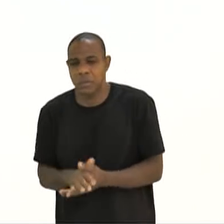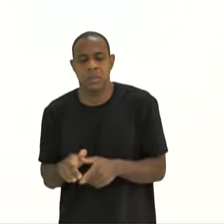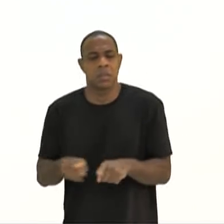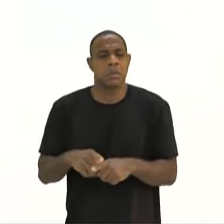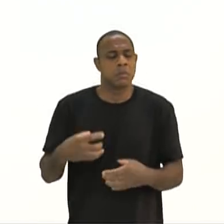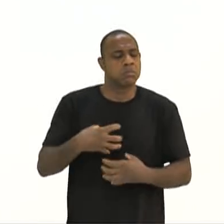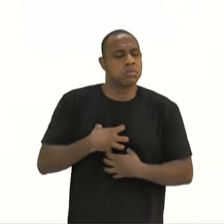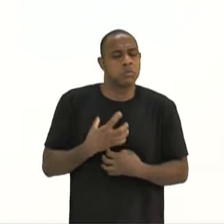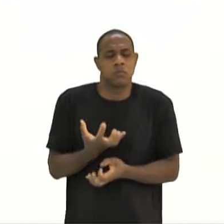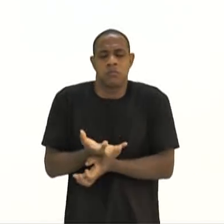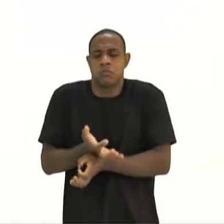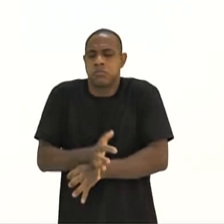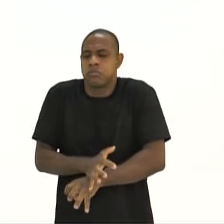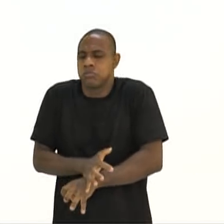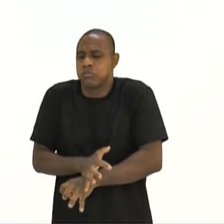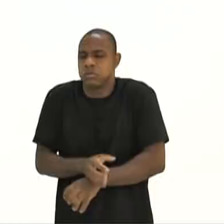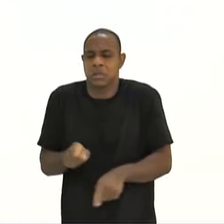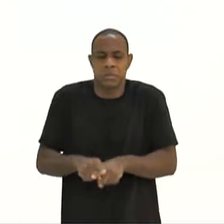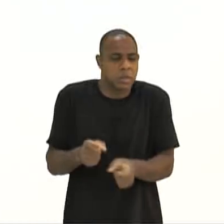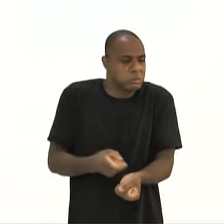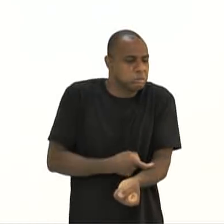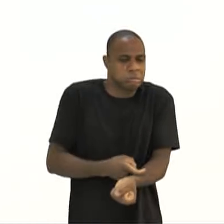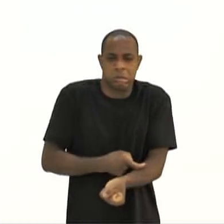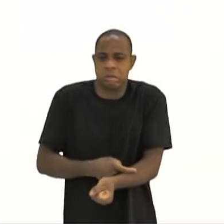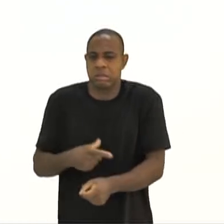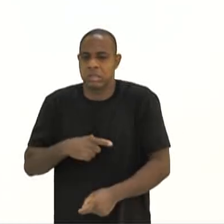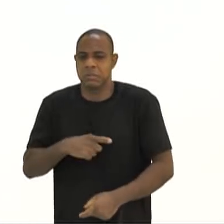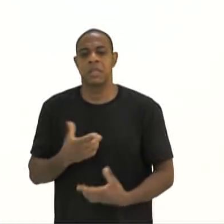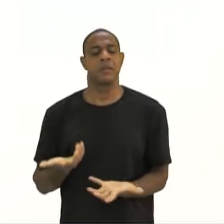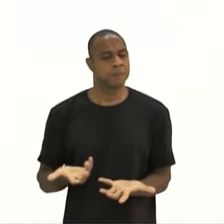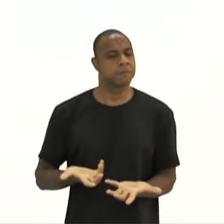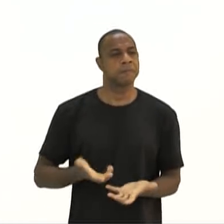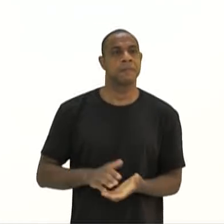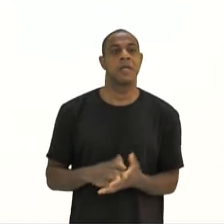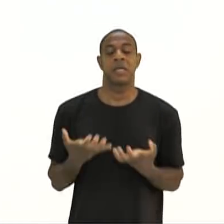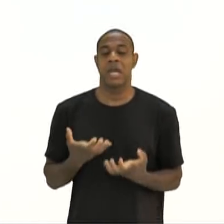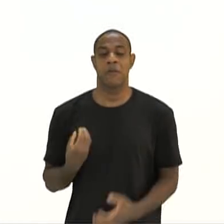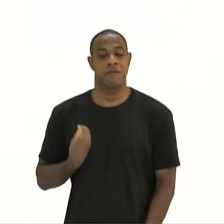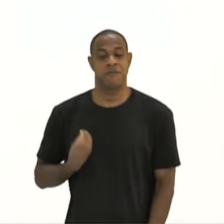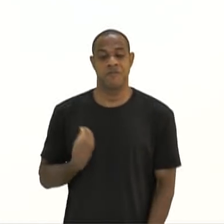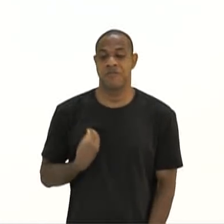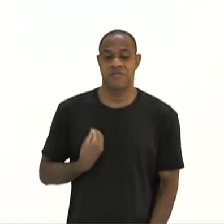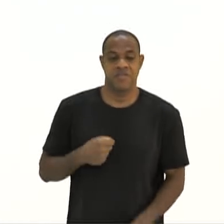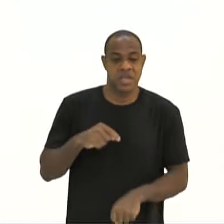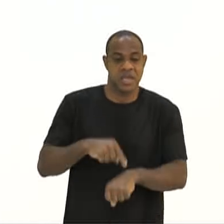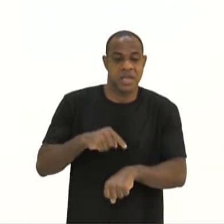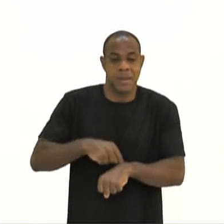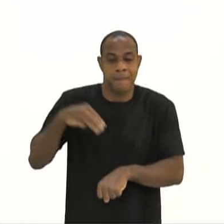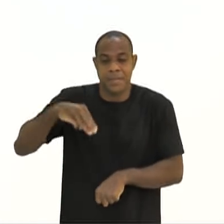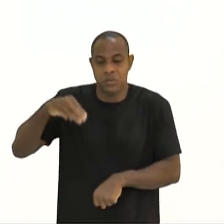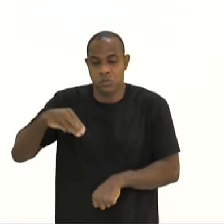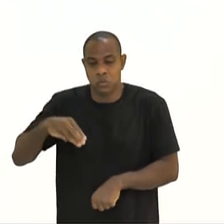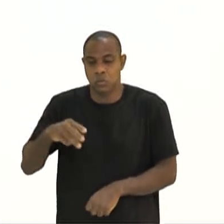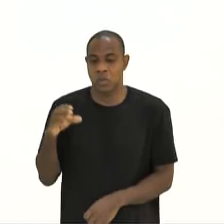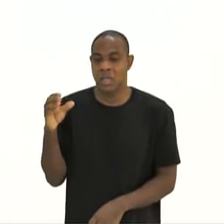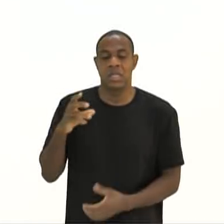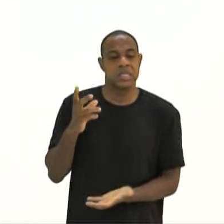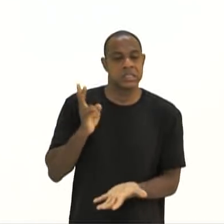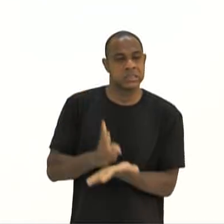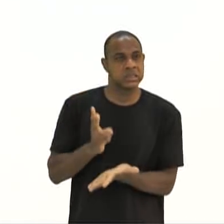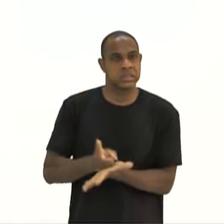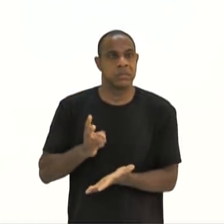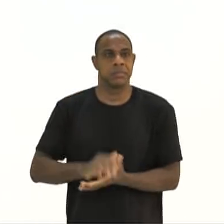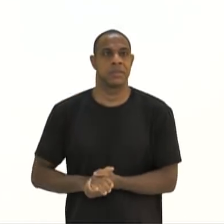silêncio da eternidade da espécie. Quero viver muitos minutos num só minuto.